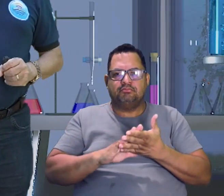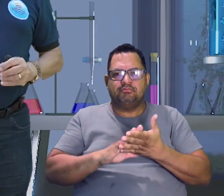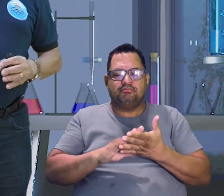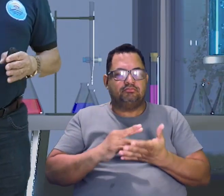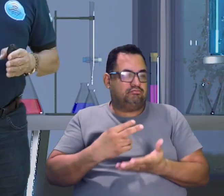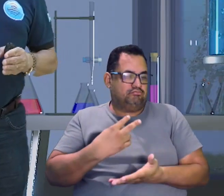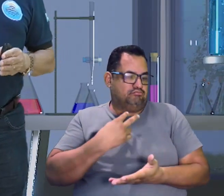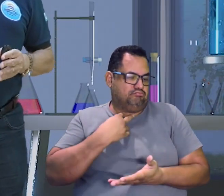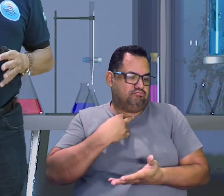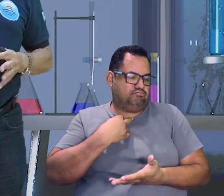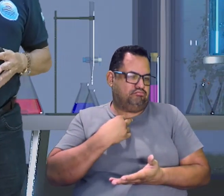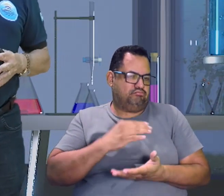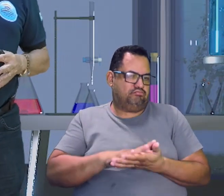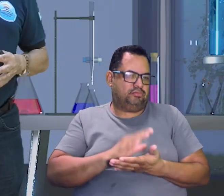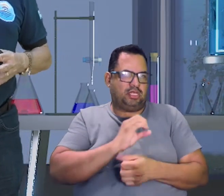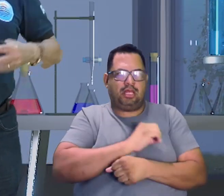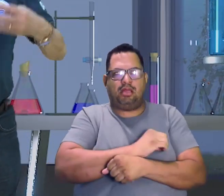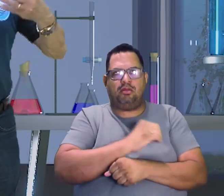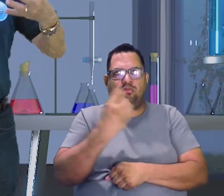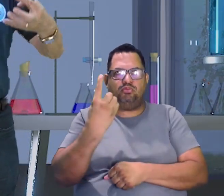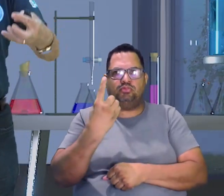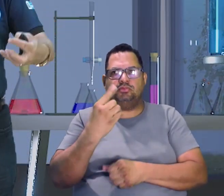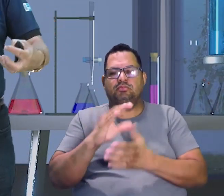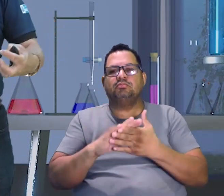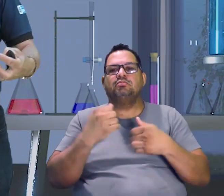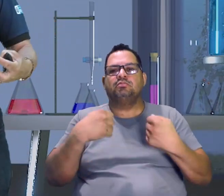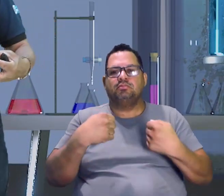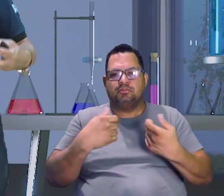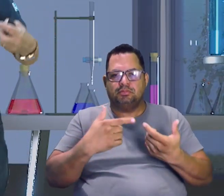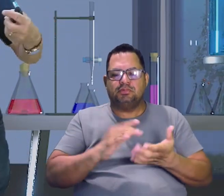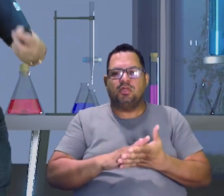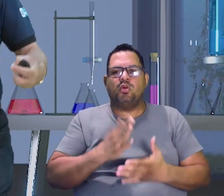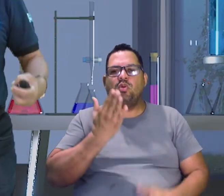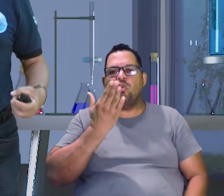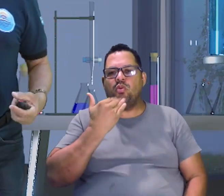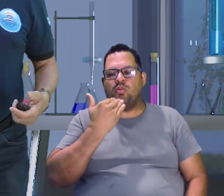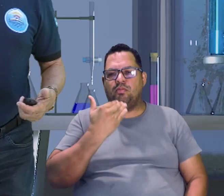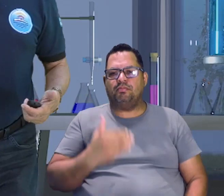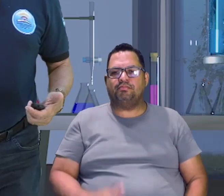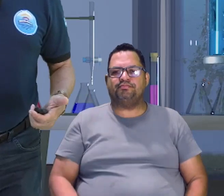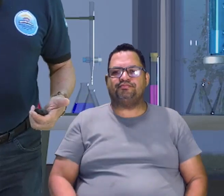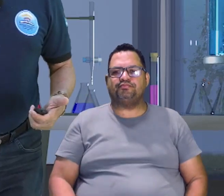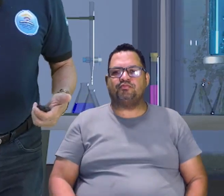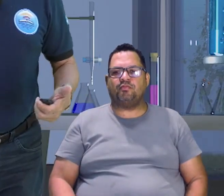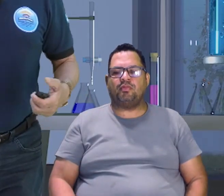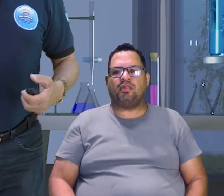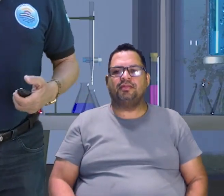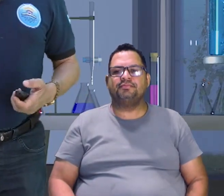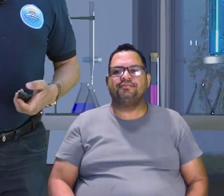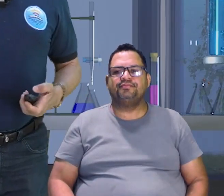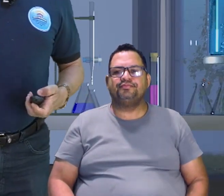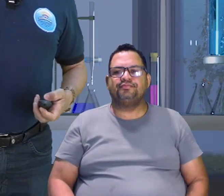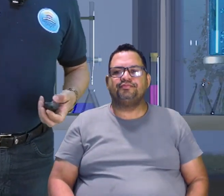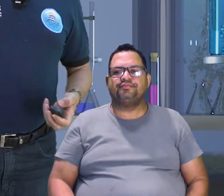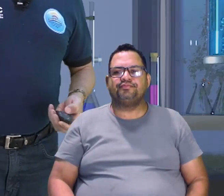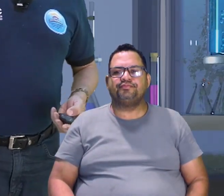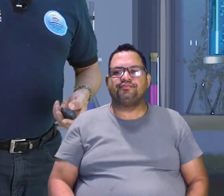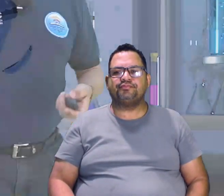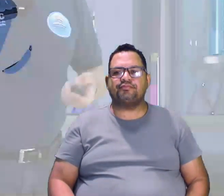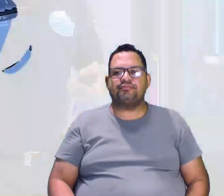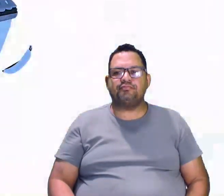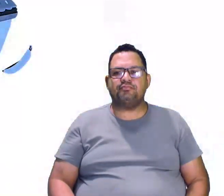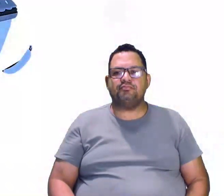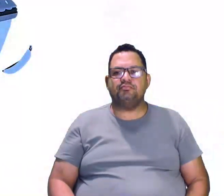alimentar. Então, toda hora, todo minuto, você está precisando de energia e isso adquire através de quem? Do